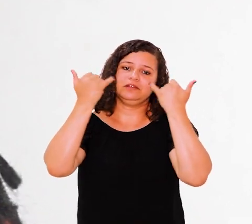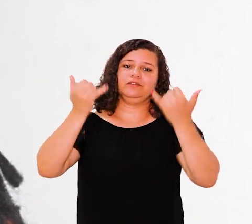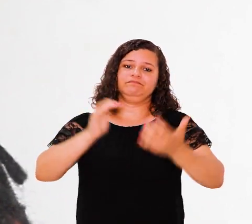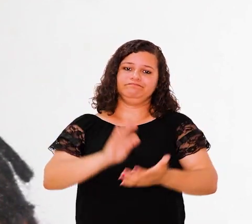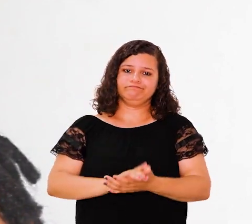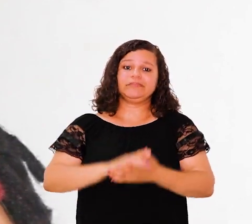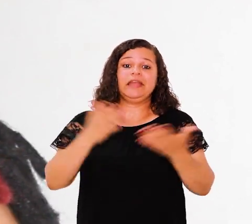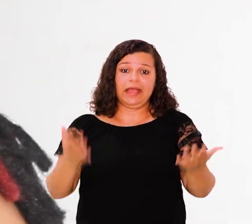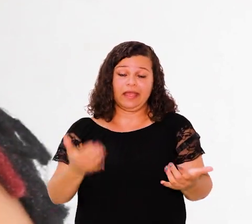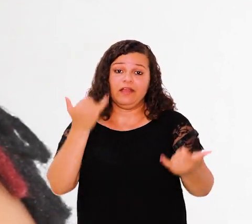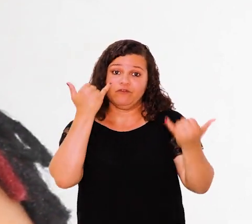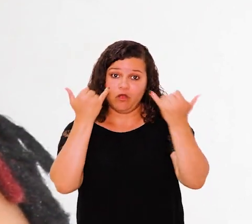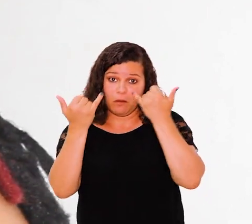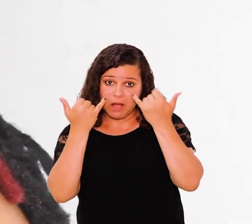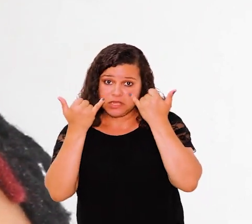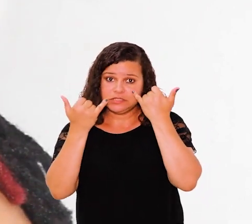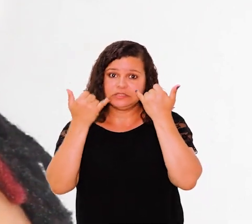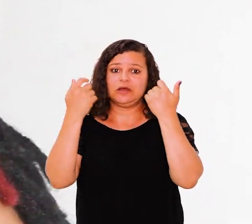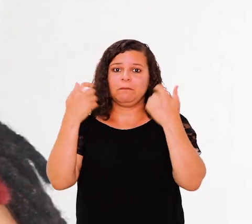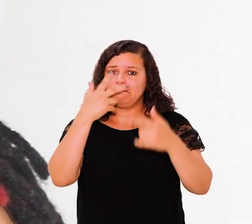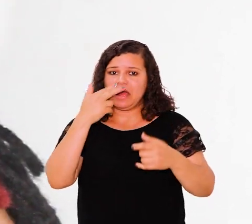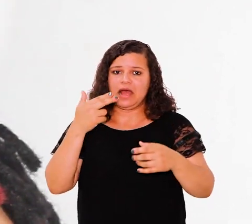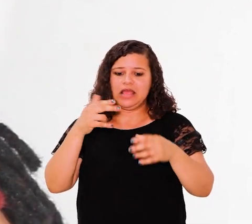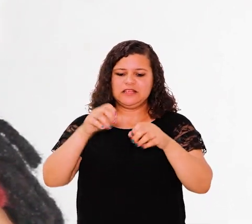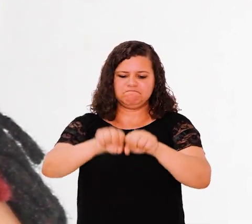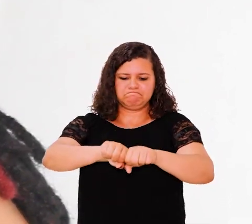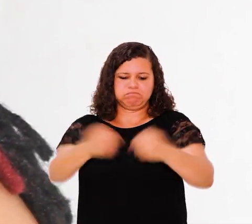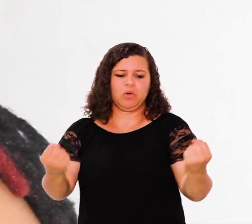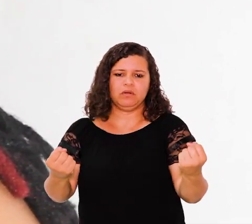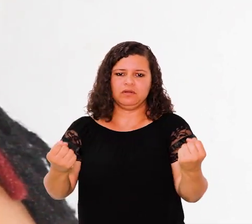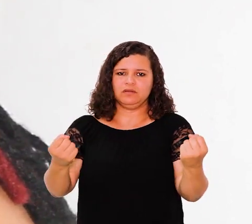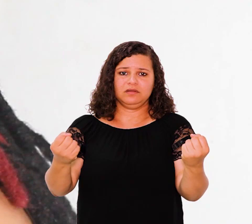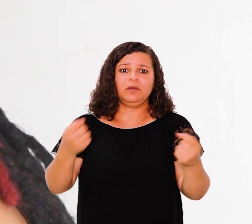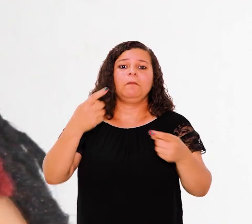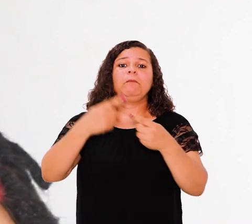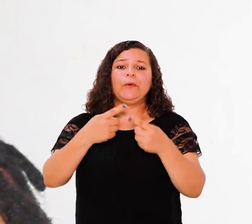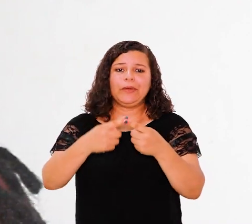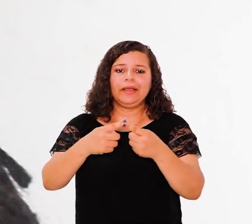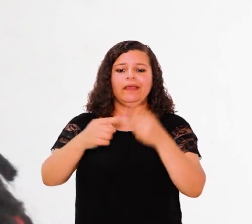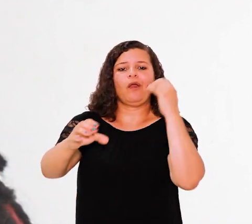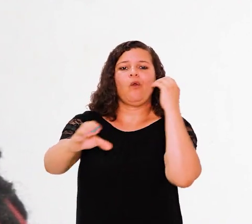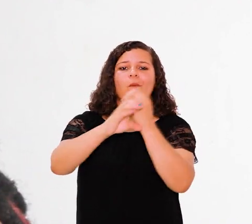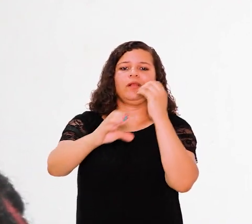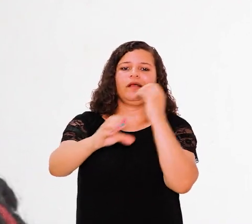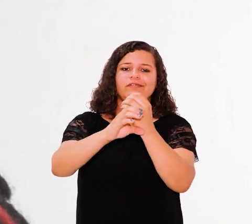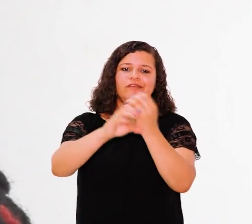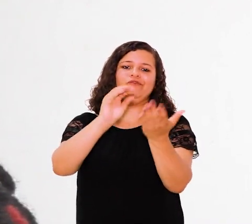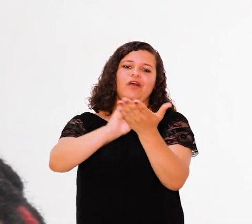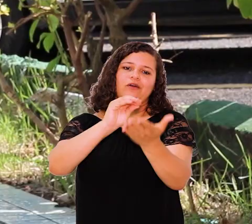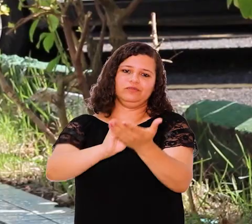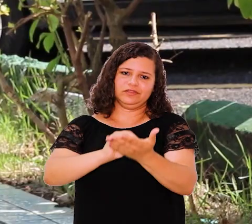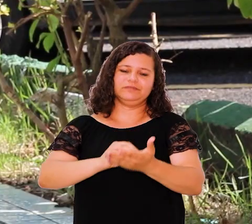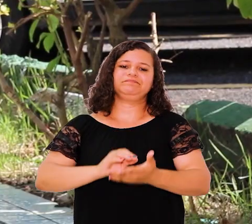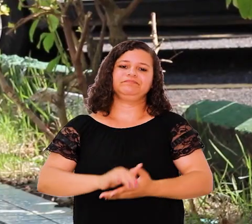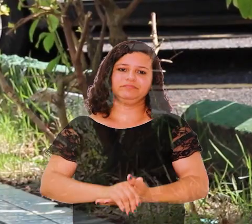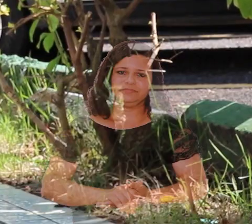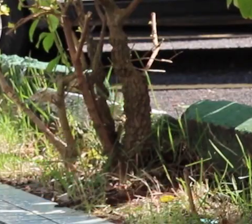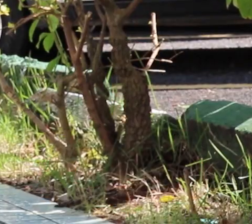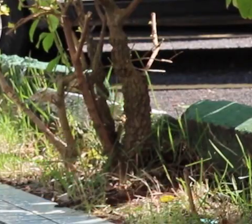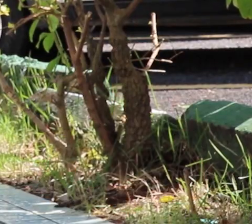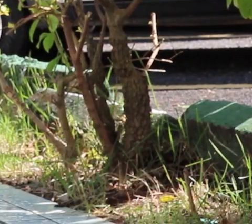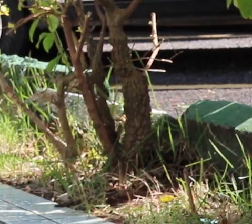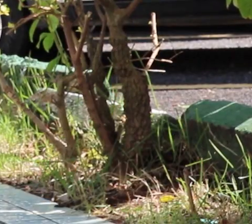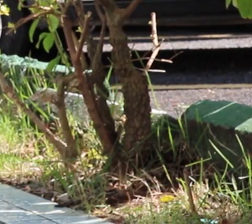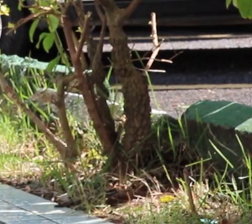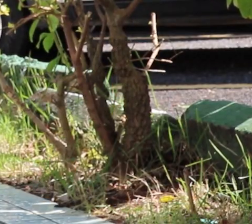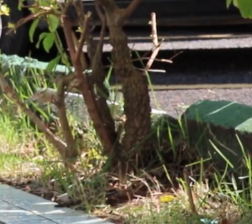informação. E essa informação é quebrada, é partida, infelizmente, por causa da comunicação. Eu fico muito